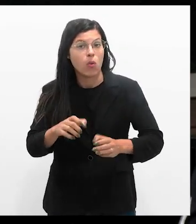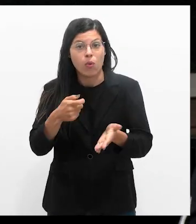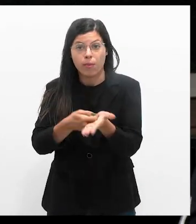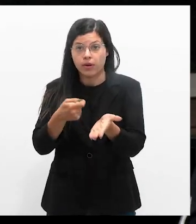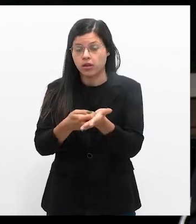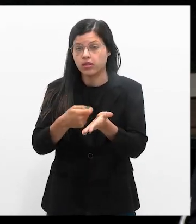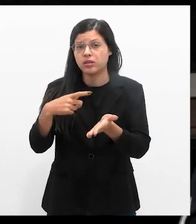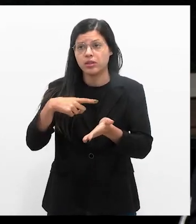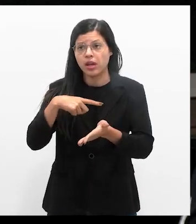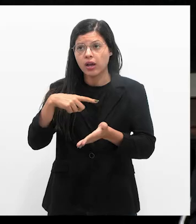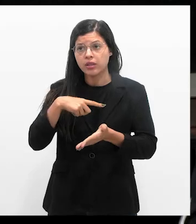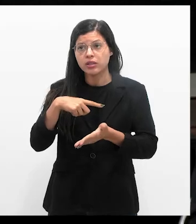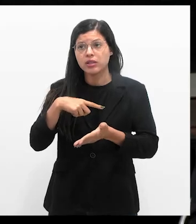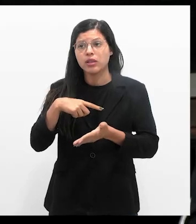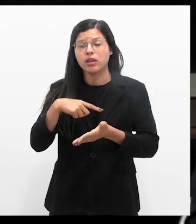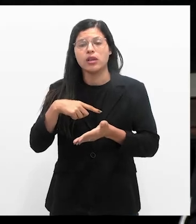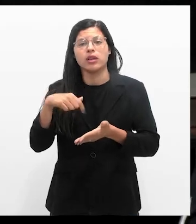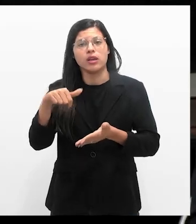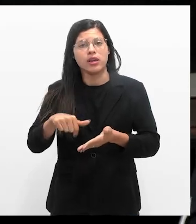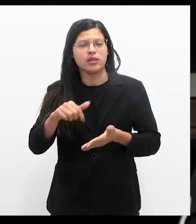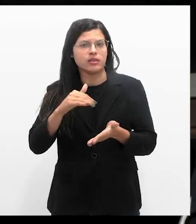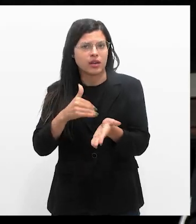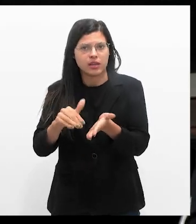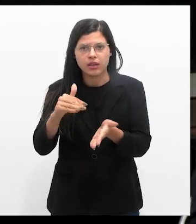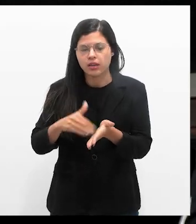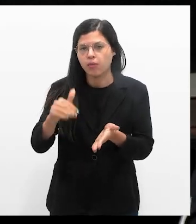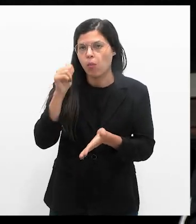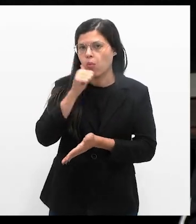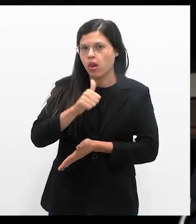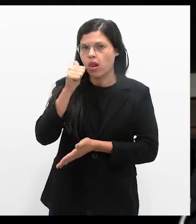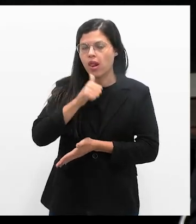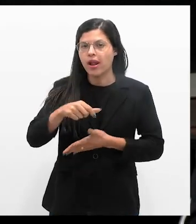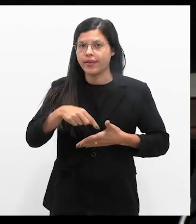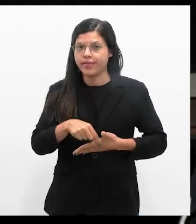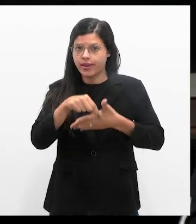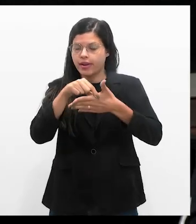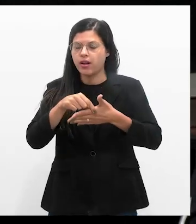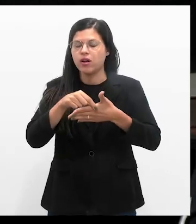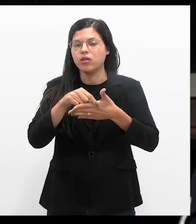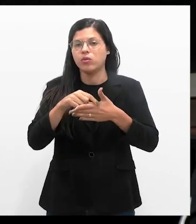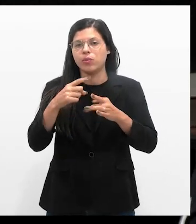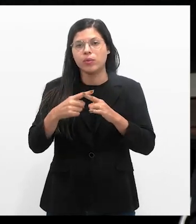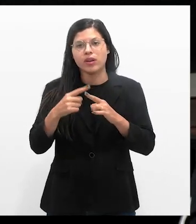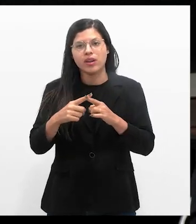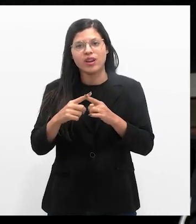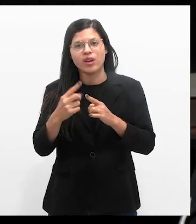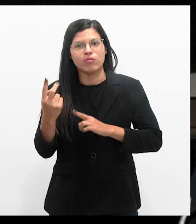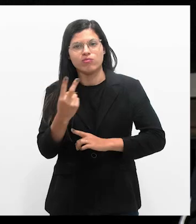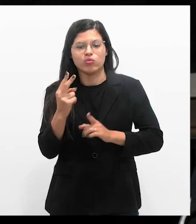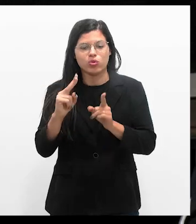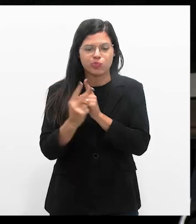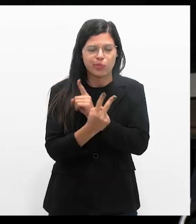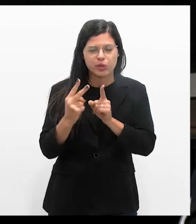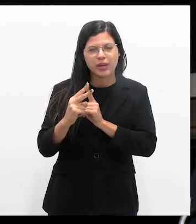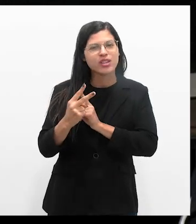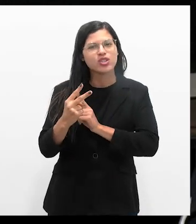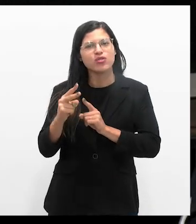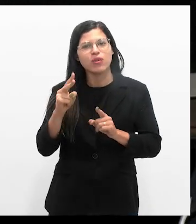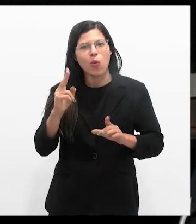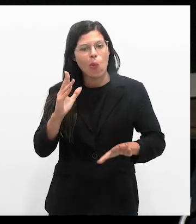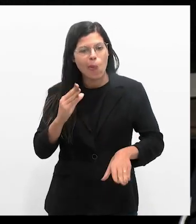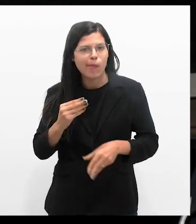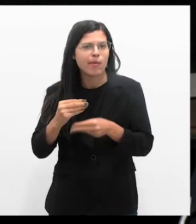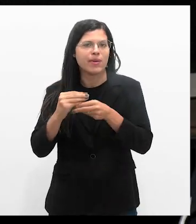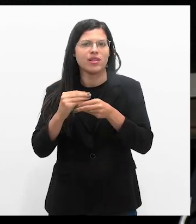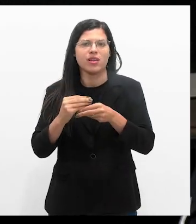serem ocupadas, o Ministério por mulheres, Secretaria por mulheres, porque são os 2 olhares complementares. A gente não pode enxergar